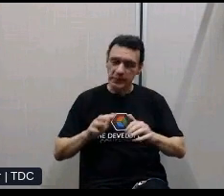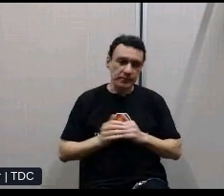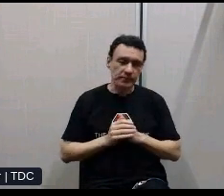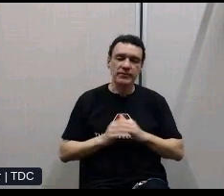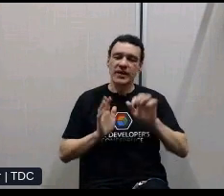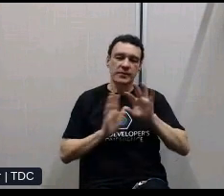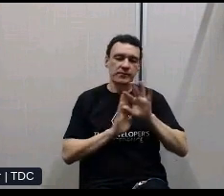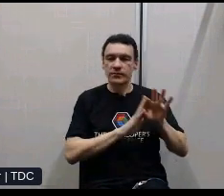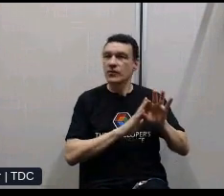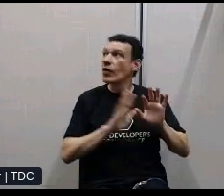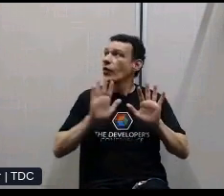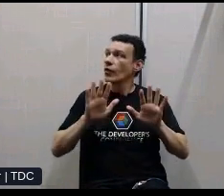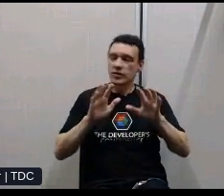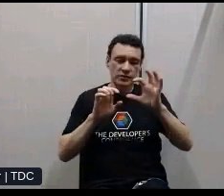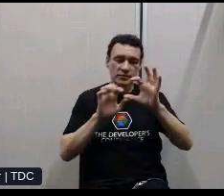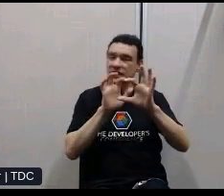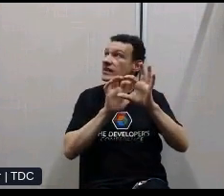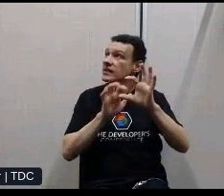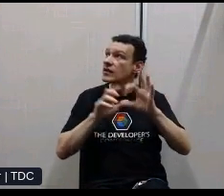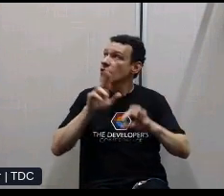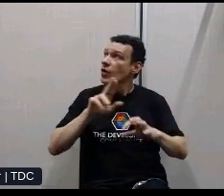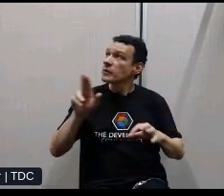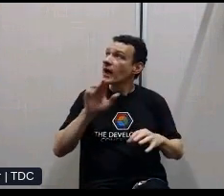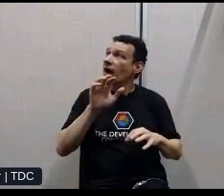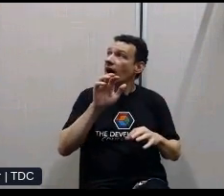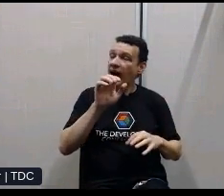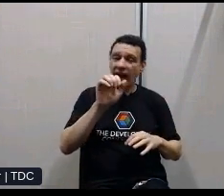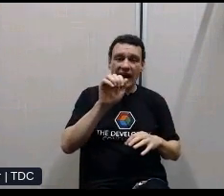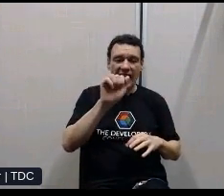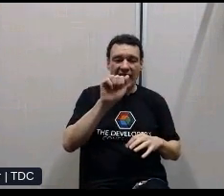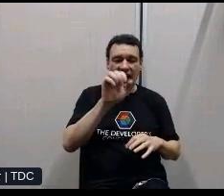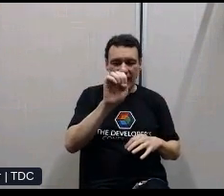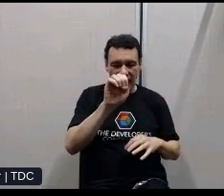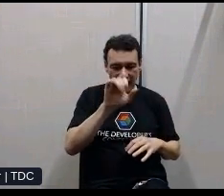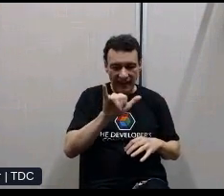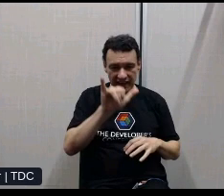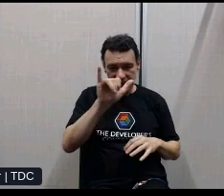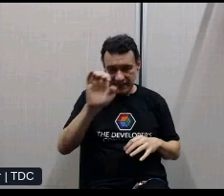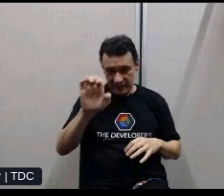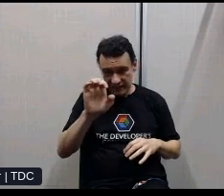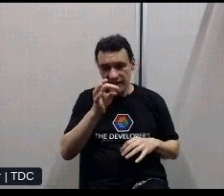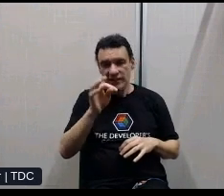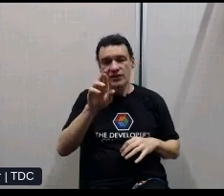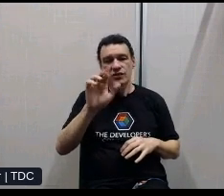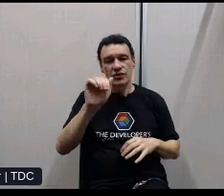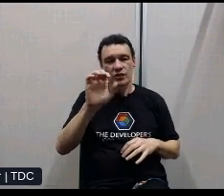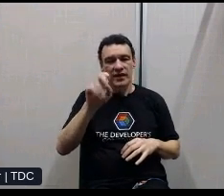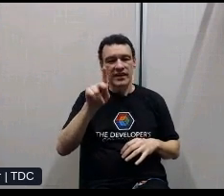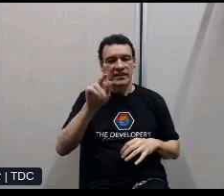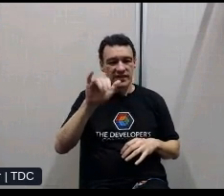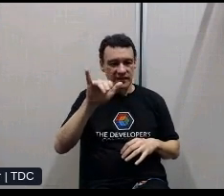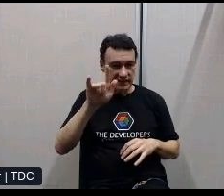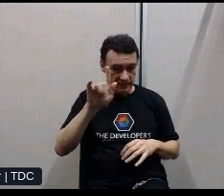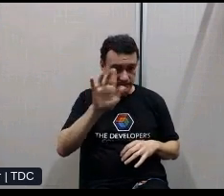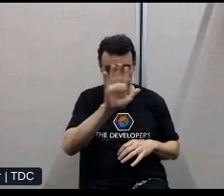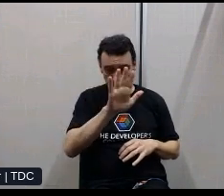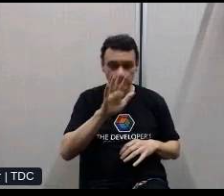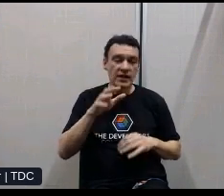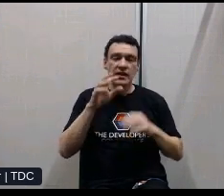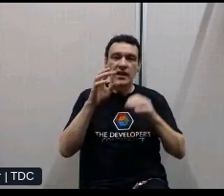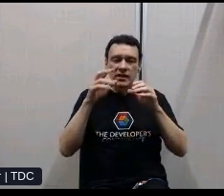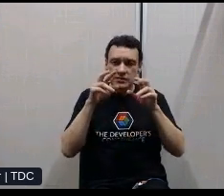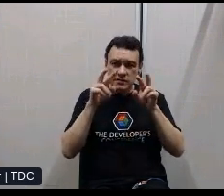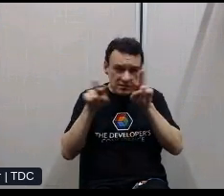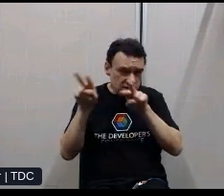eye tracking é interessante porque ele faz o rastreamento ocular e refere-se ao processo de medir para onde olhamos. Então aqui, gente, eu estou olhando para